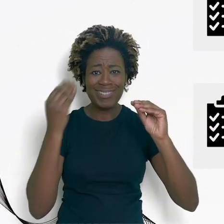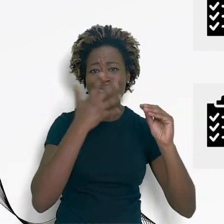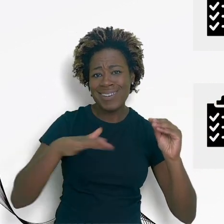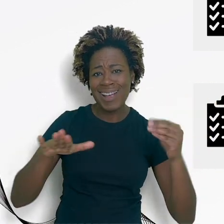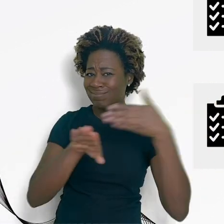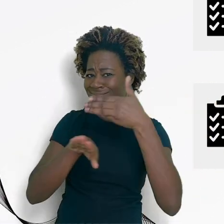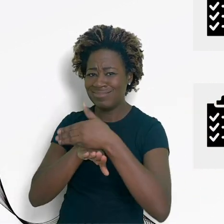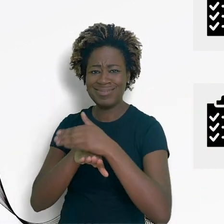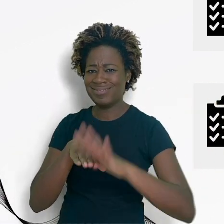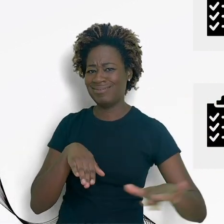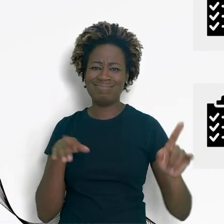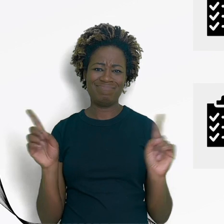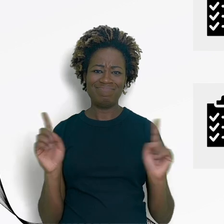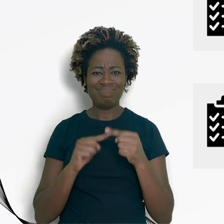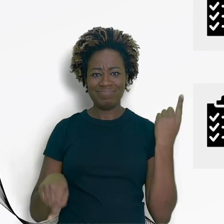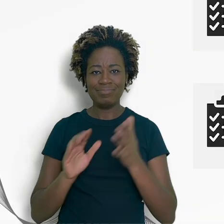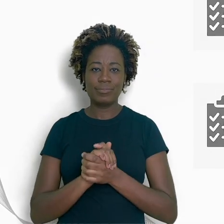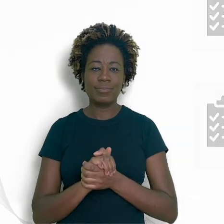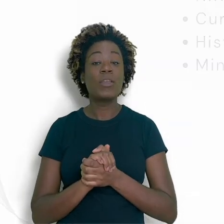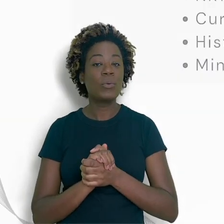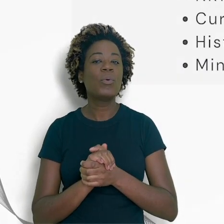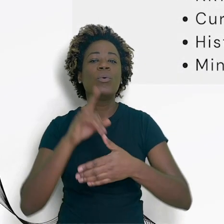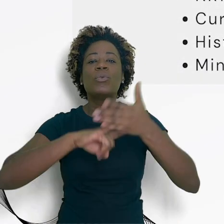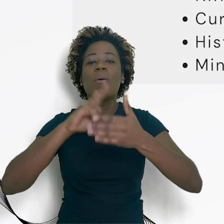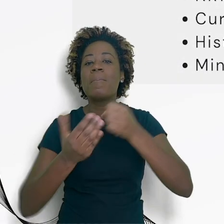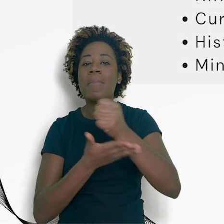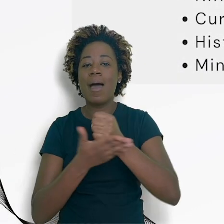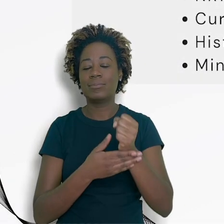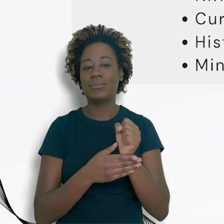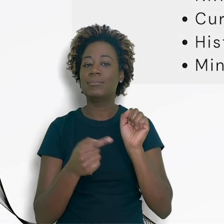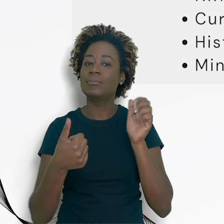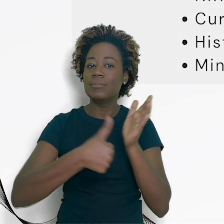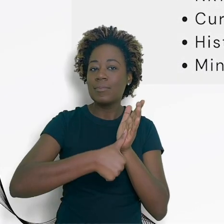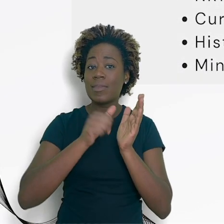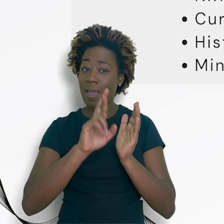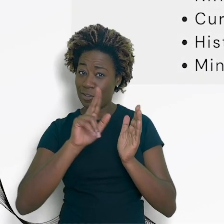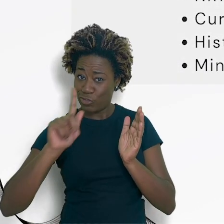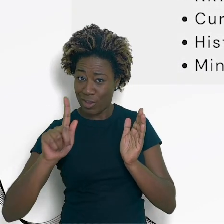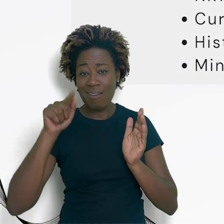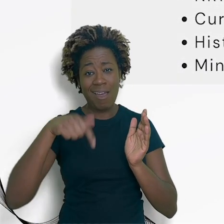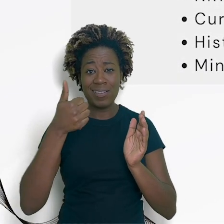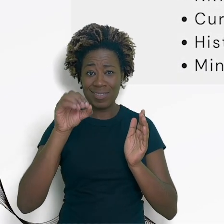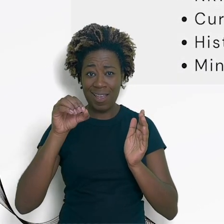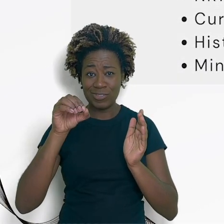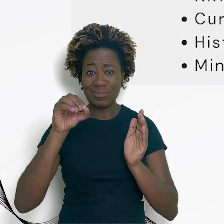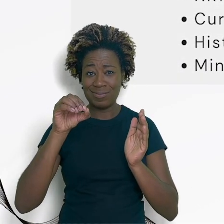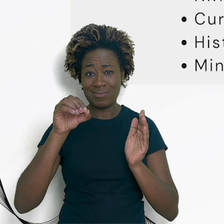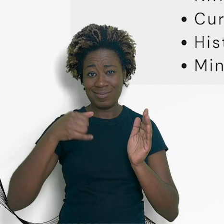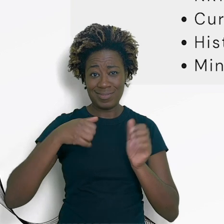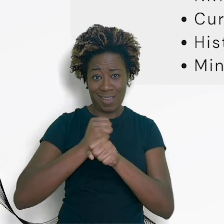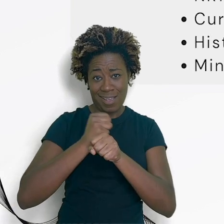para uma criança pequena. Documentações básicas. RG. É muito importante que seu RG tenha menos de 10